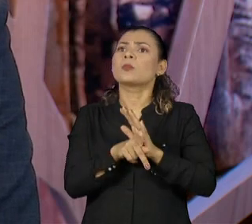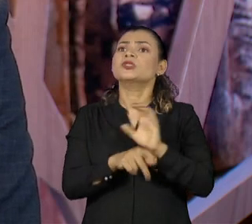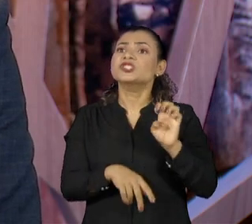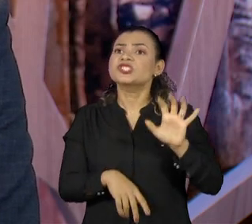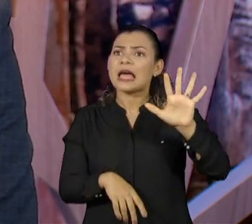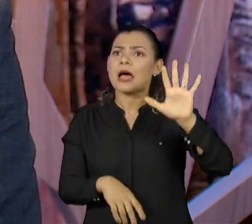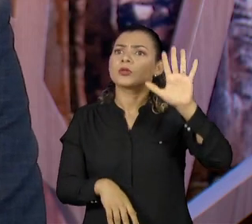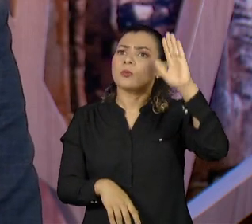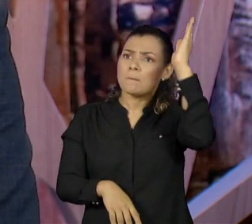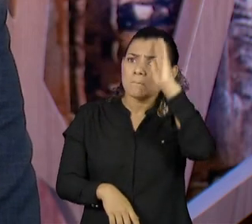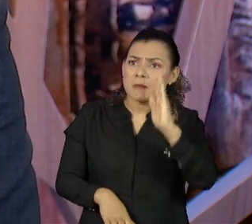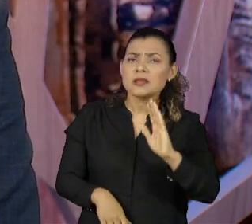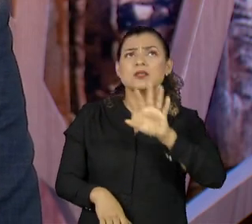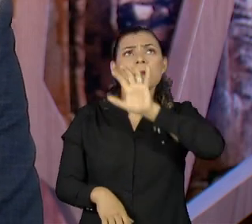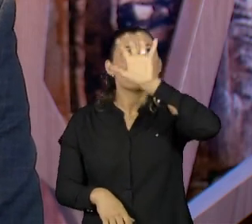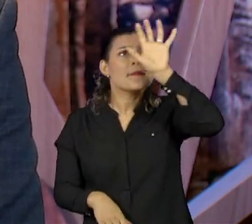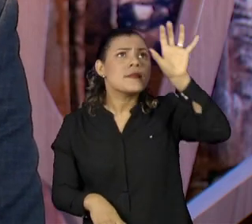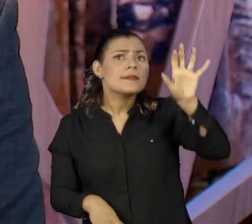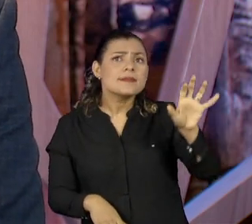um projeto de 30 anos